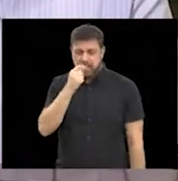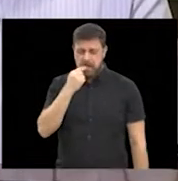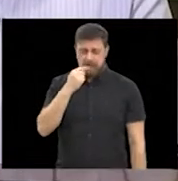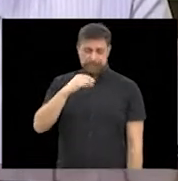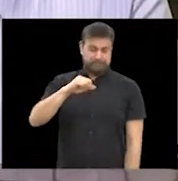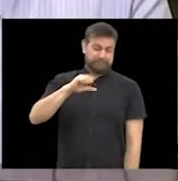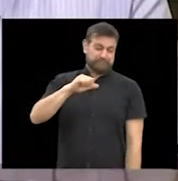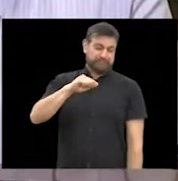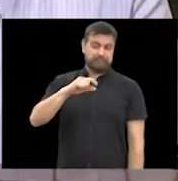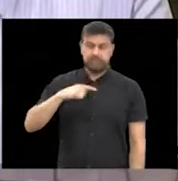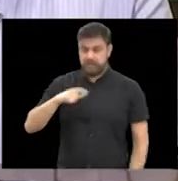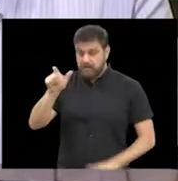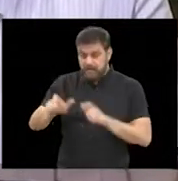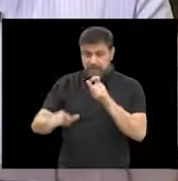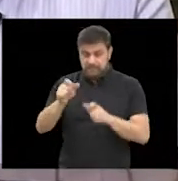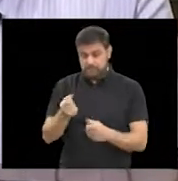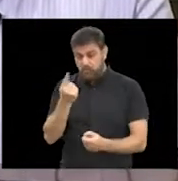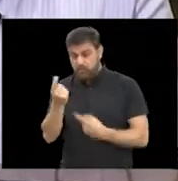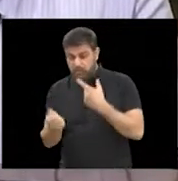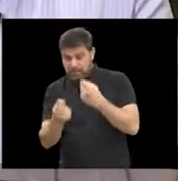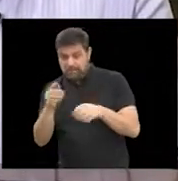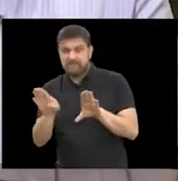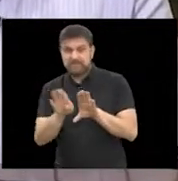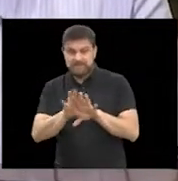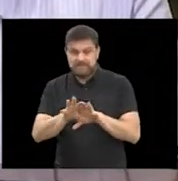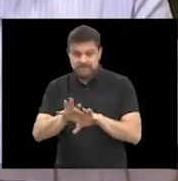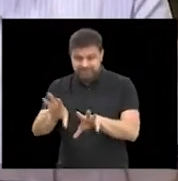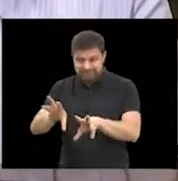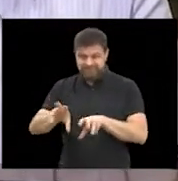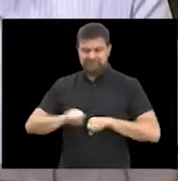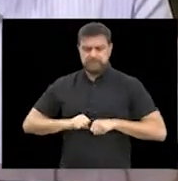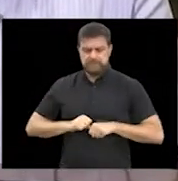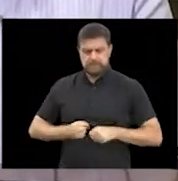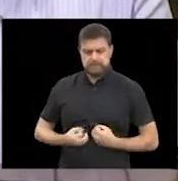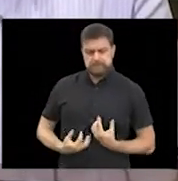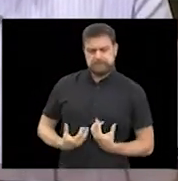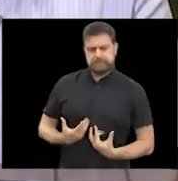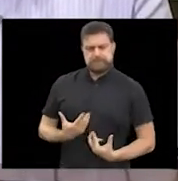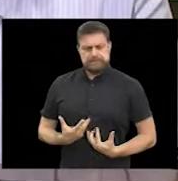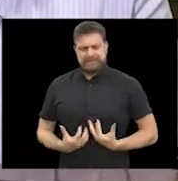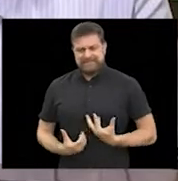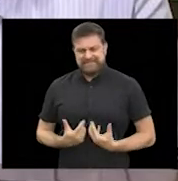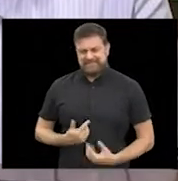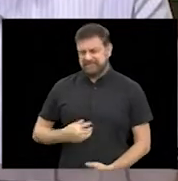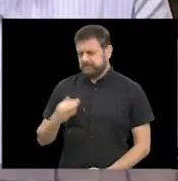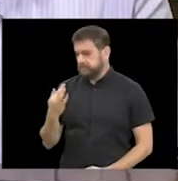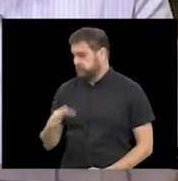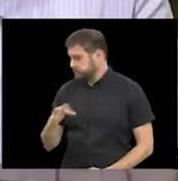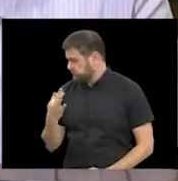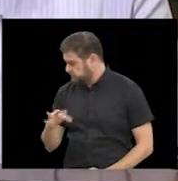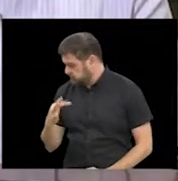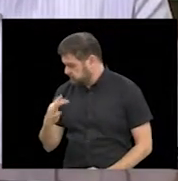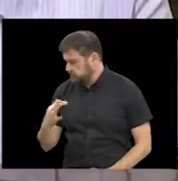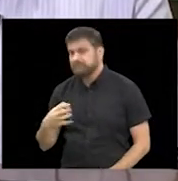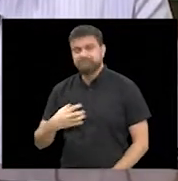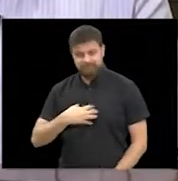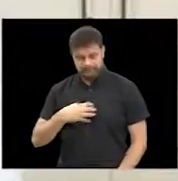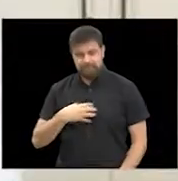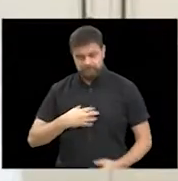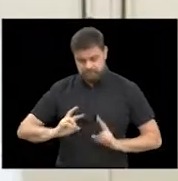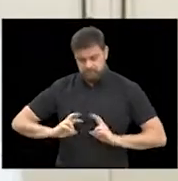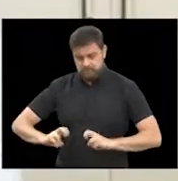que algumas pessoas também são mais sensíveis e acabam sentindo tendo